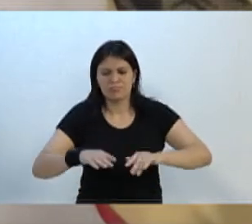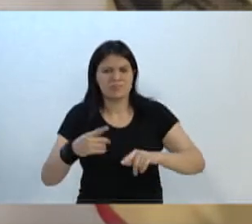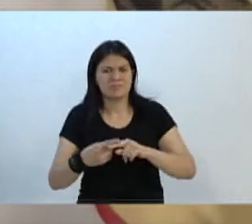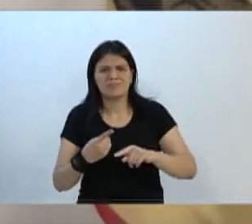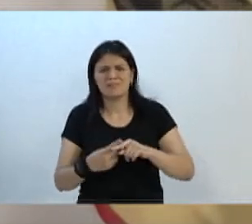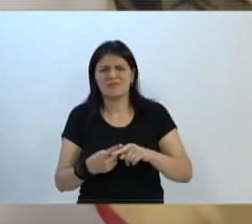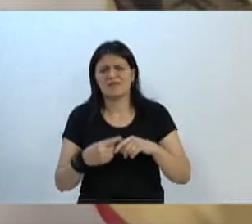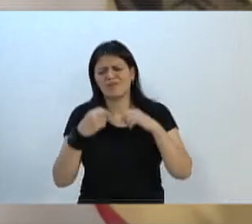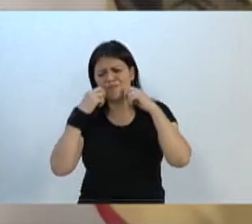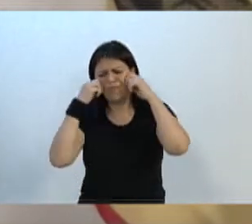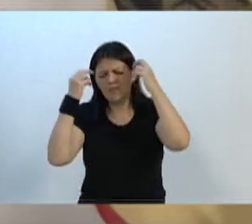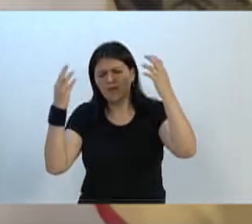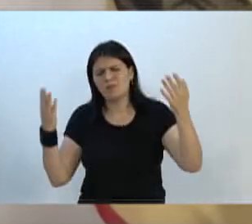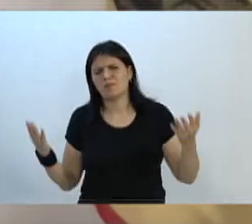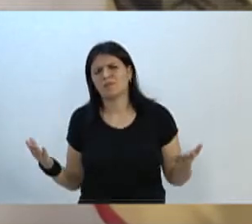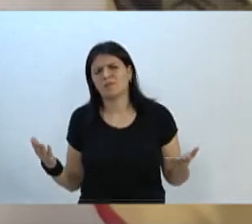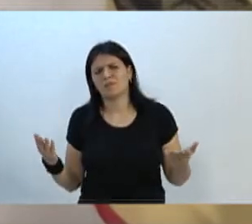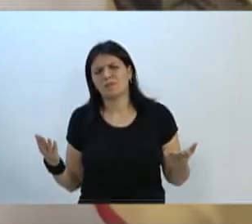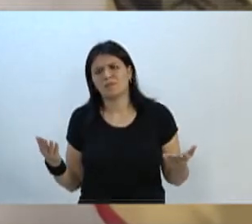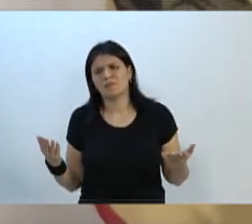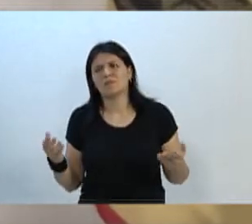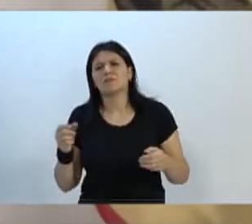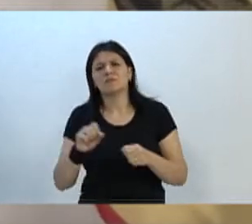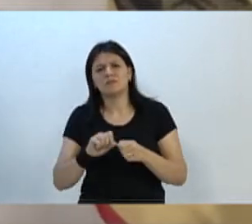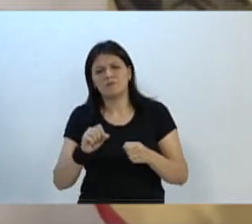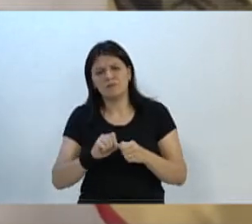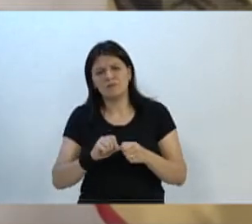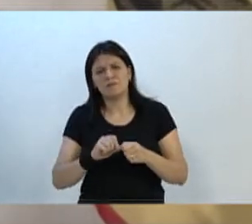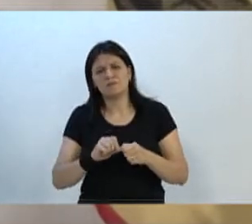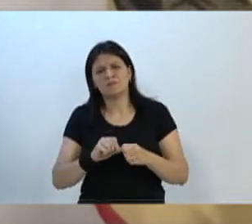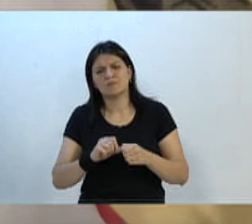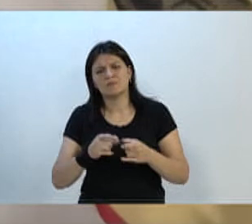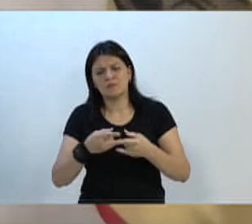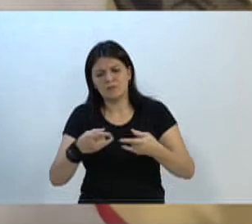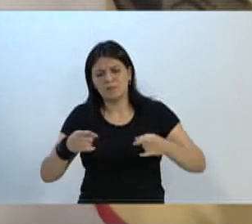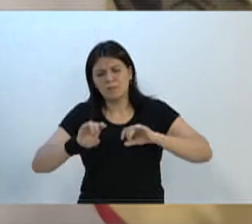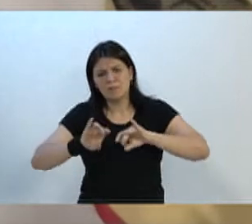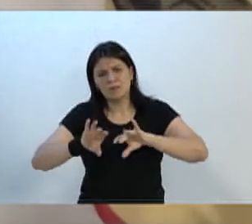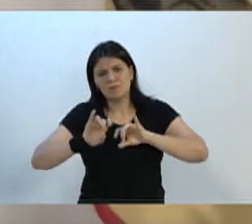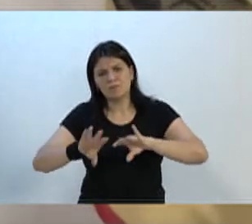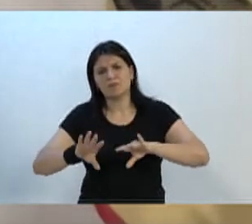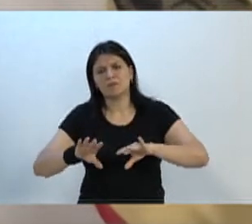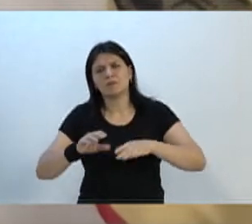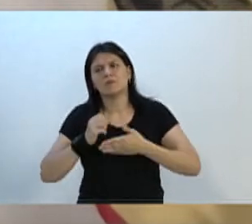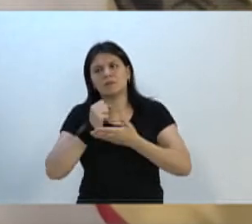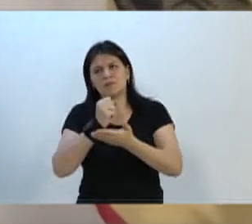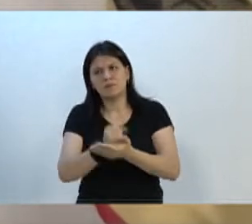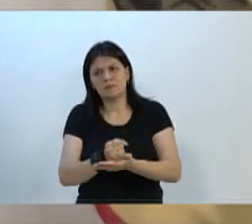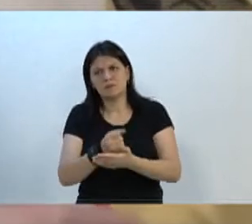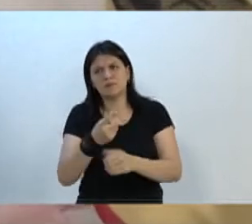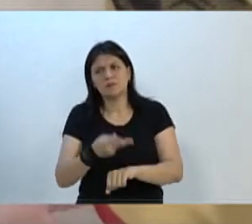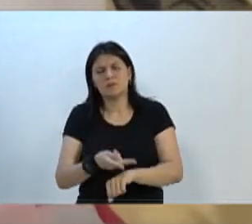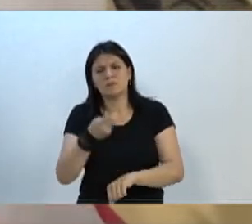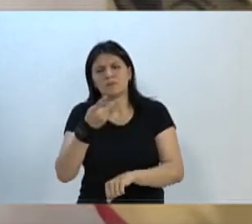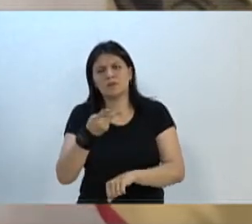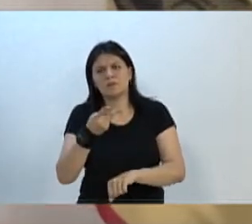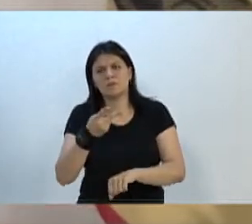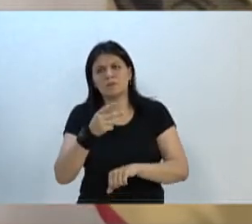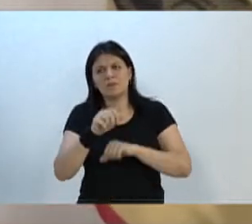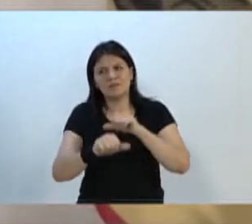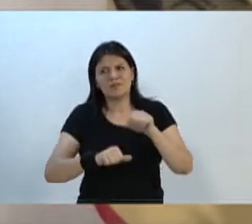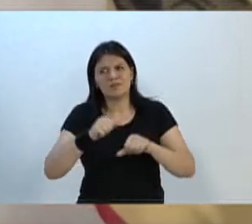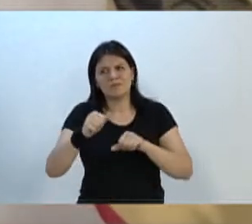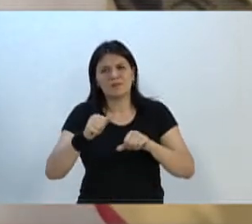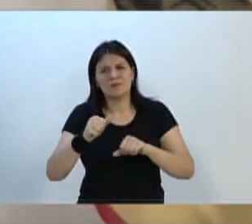É vergonhoso e a gente vai fazer uma rifa que eu ajudei com prêmio para botar laminado porque